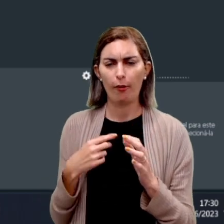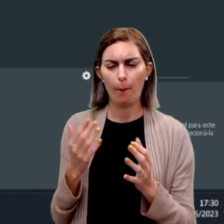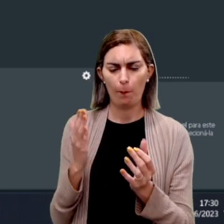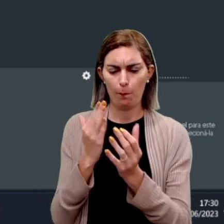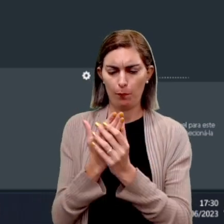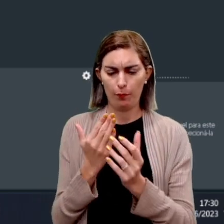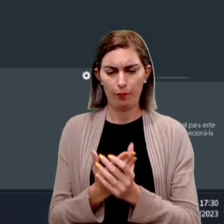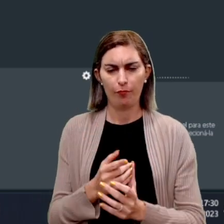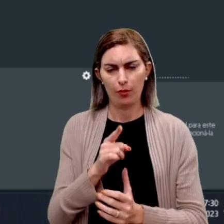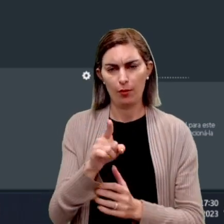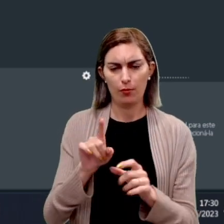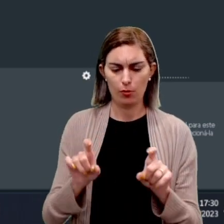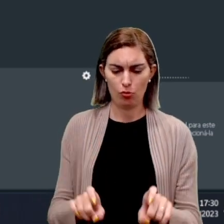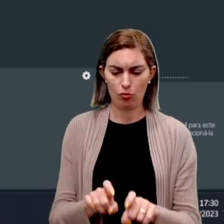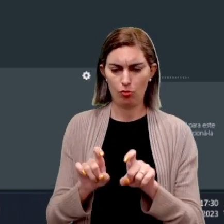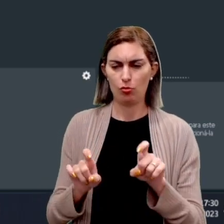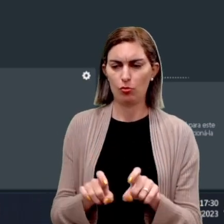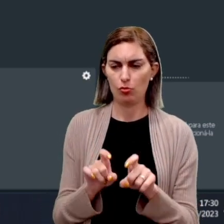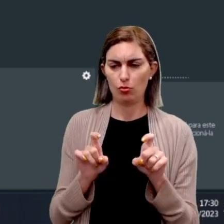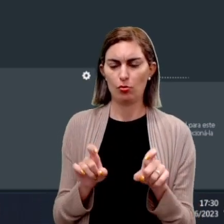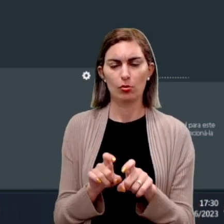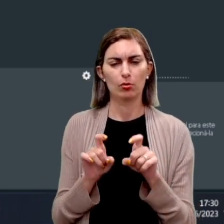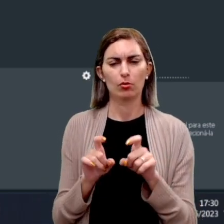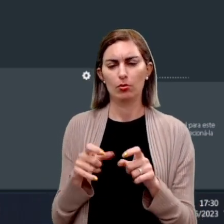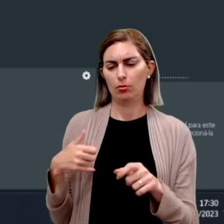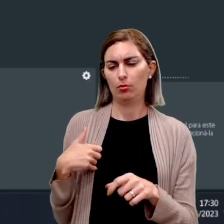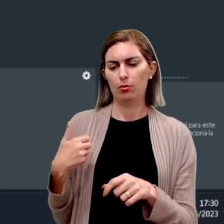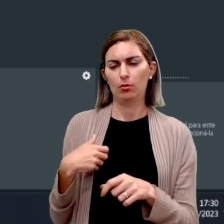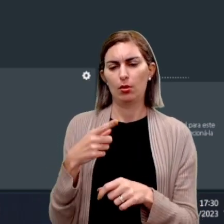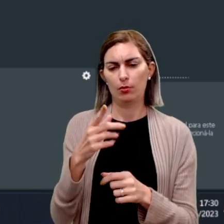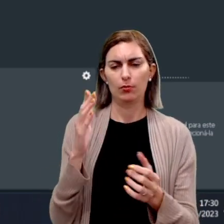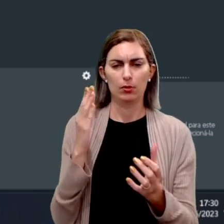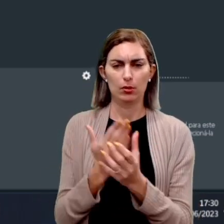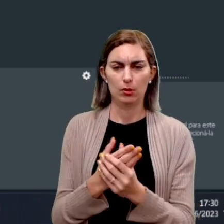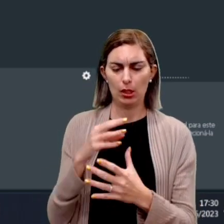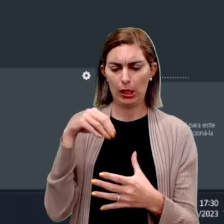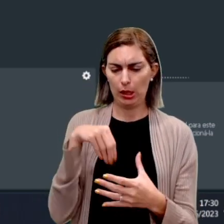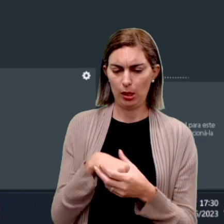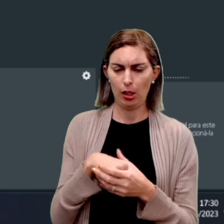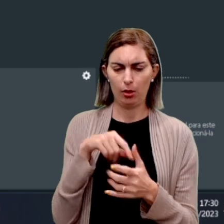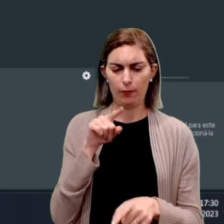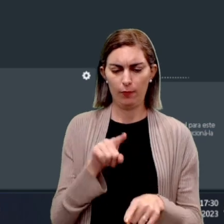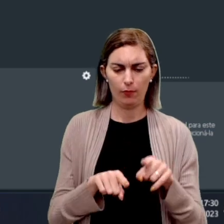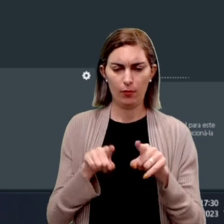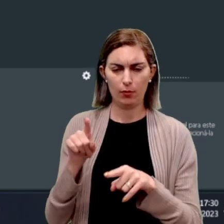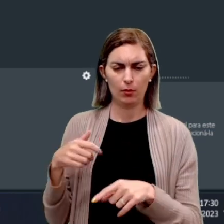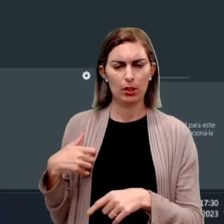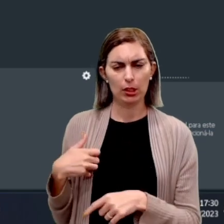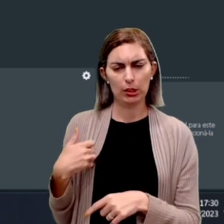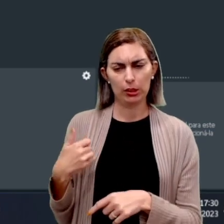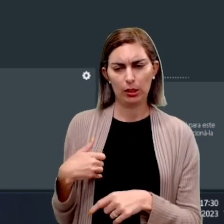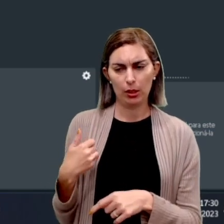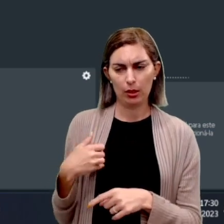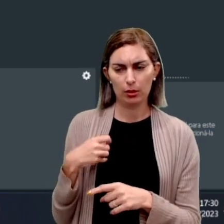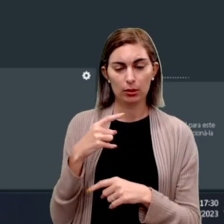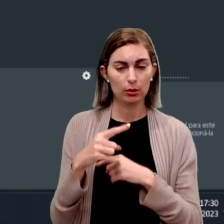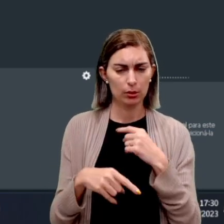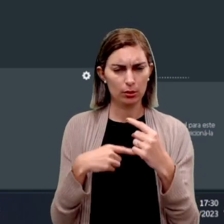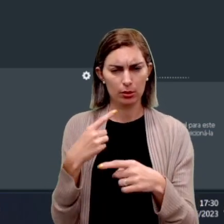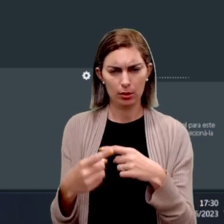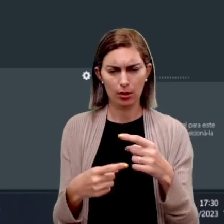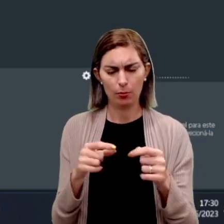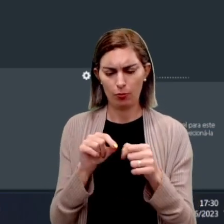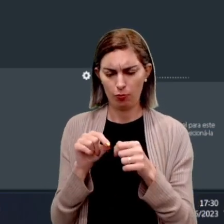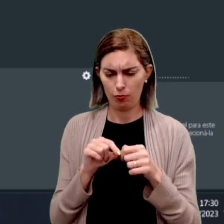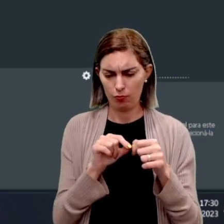que você digitou, o valor da idade que você digitou dentro da variável idade. Depois ele vai